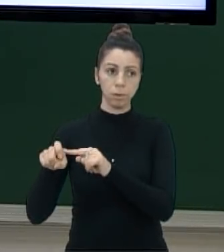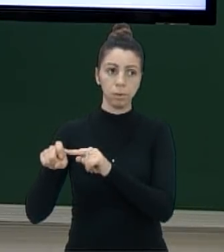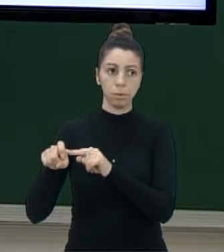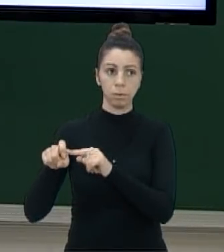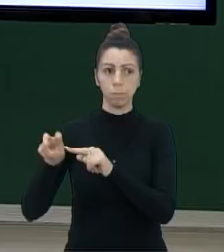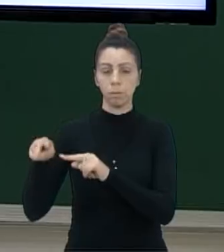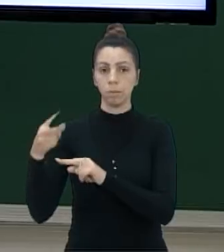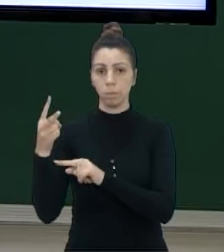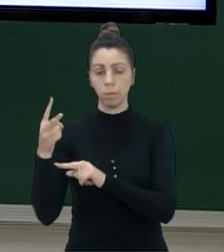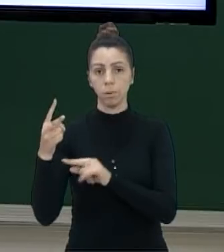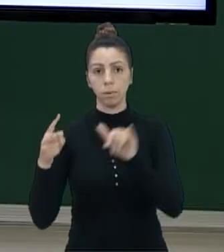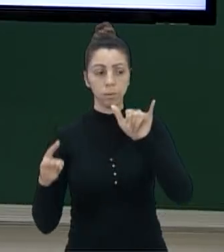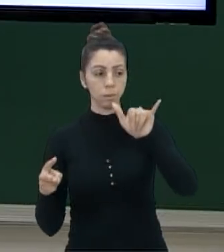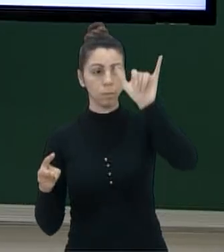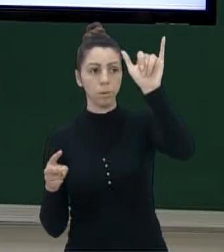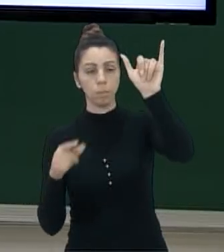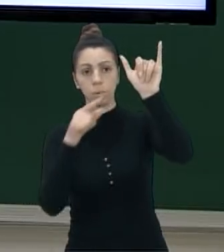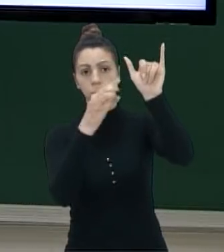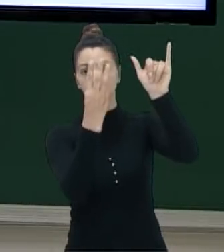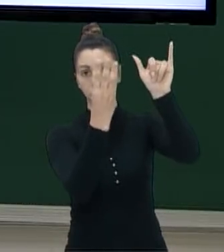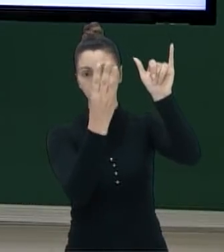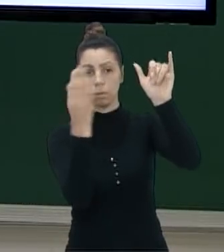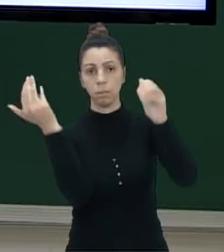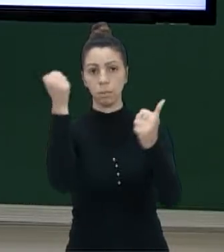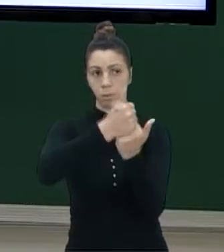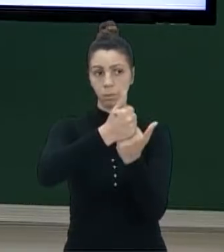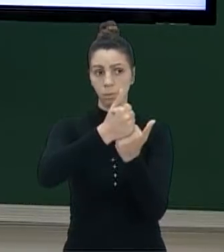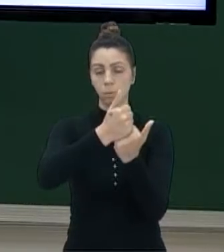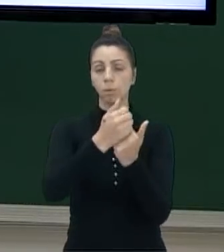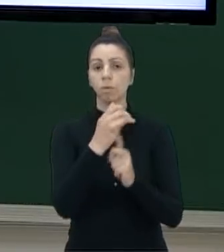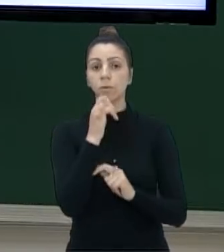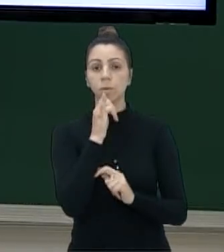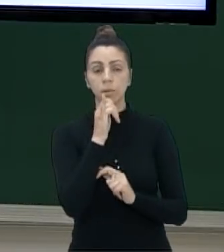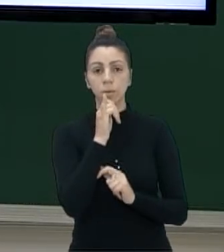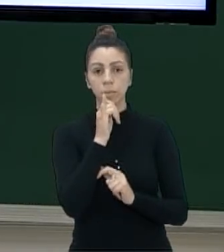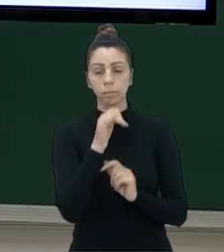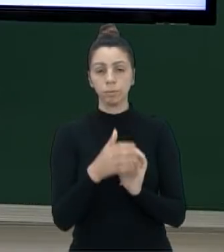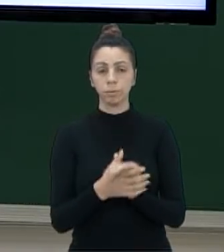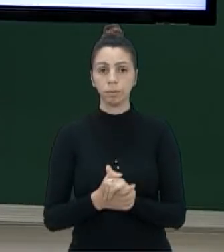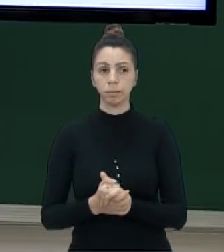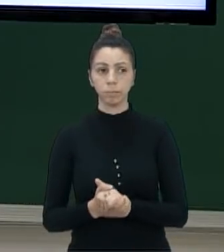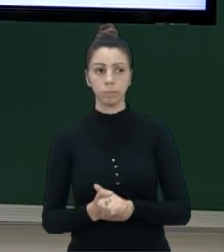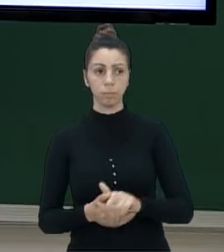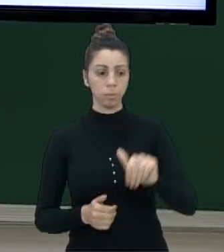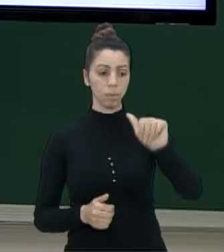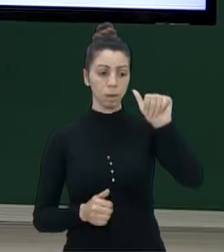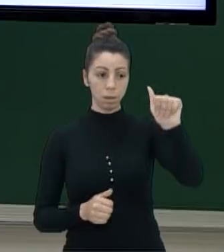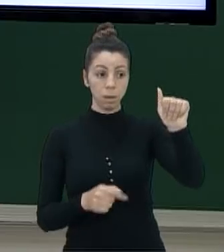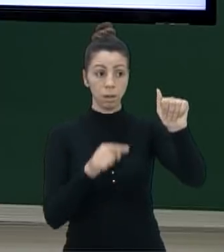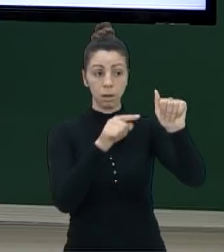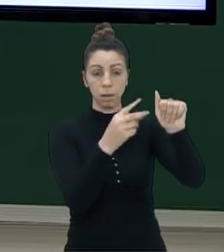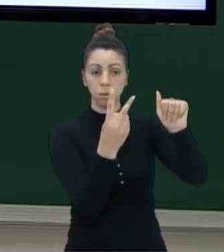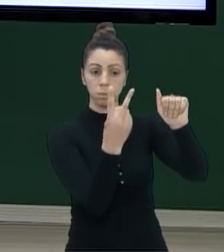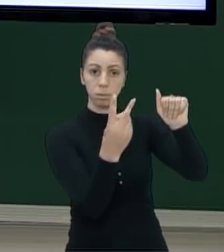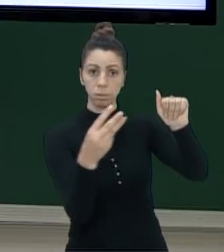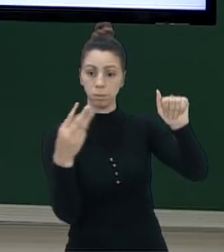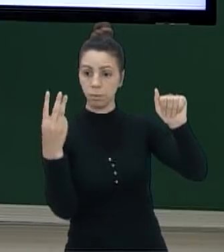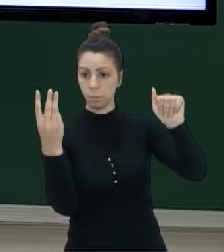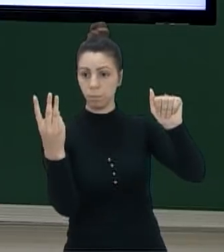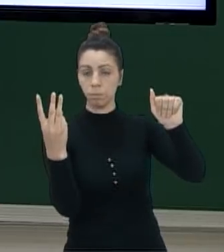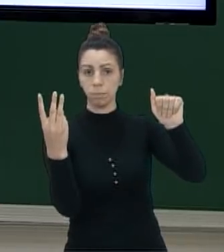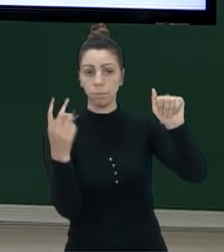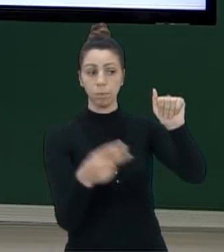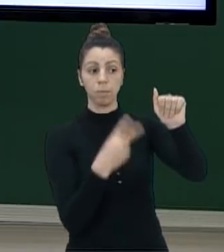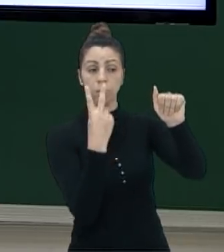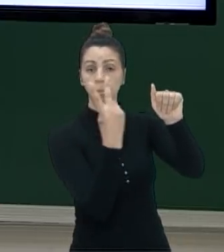ao Y, tá? Então, nesse exemplo aqui, ele passa o ponto A, 2 e 3. Então,